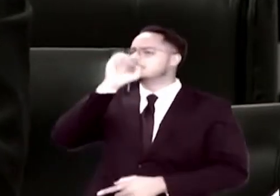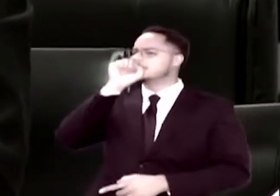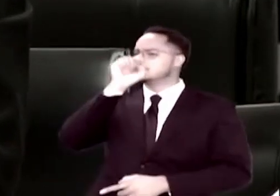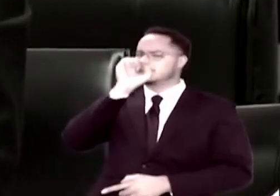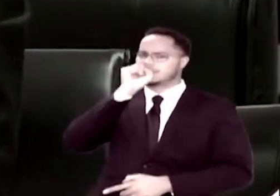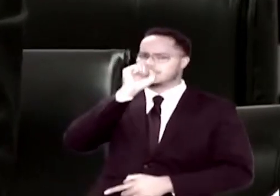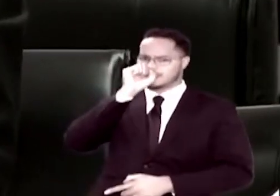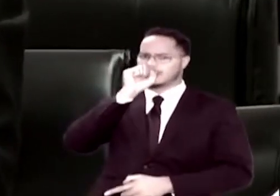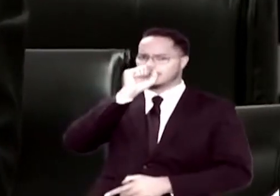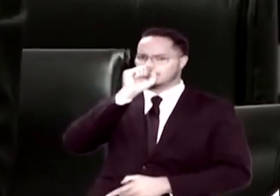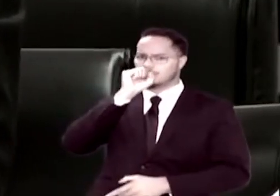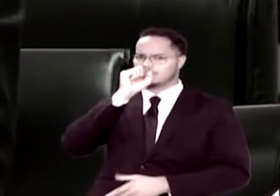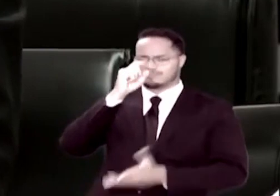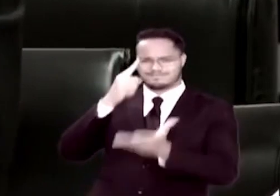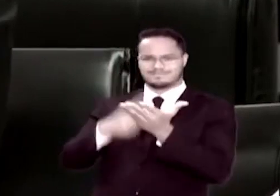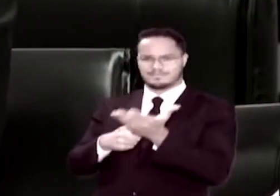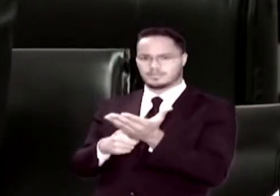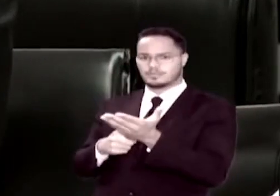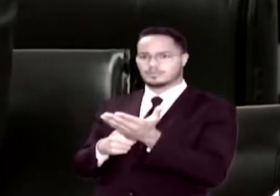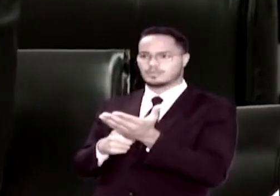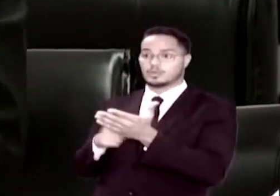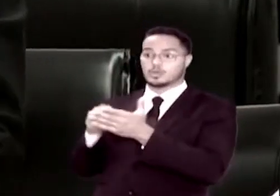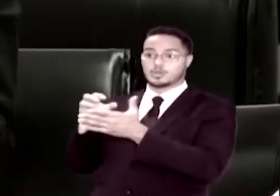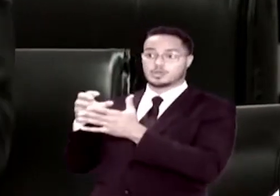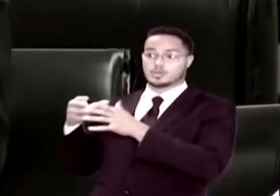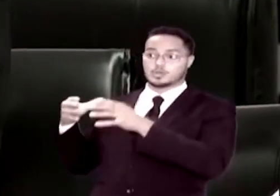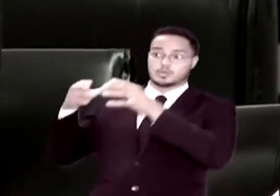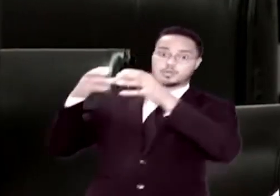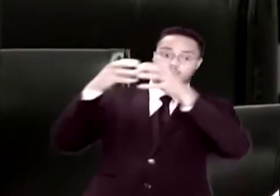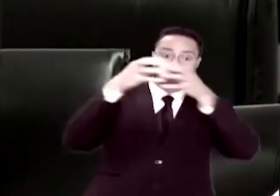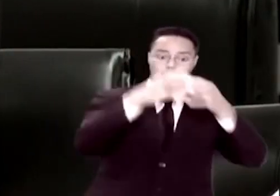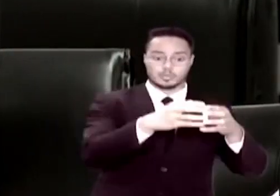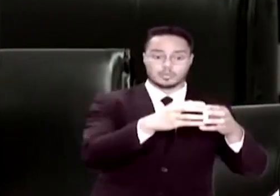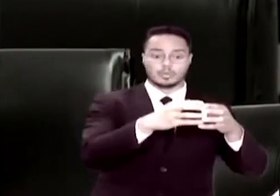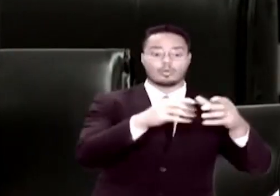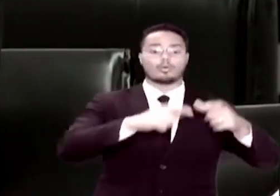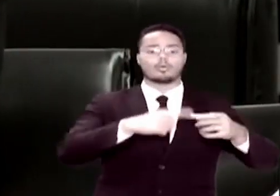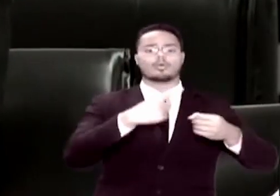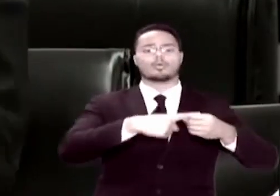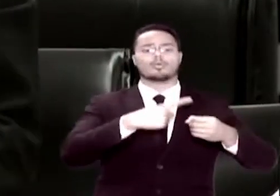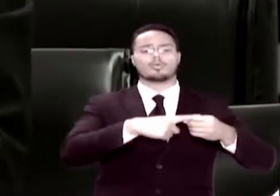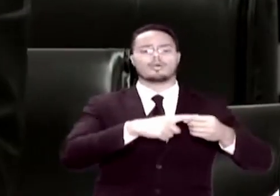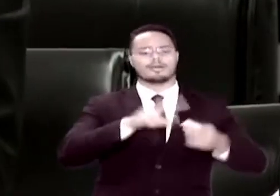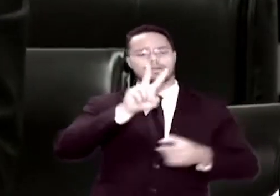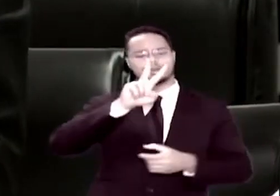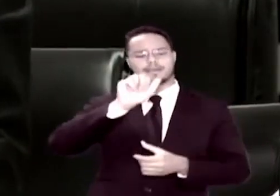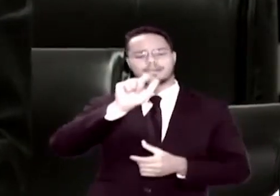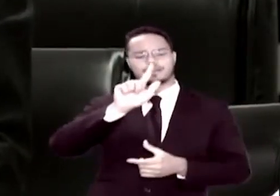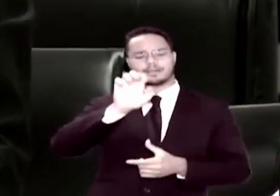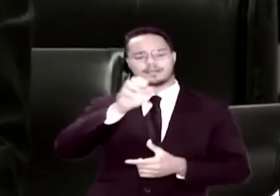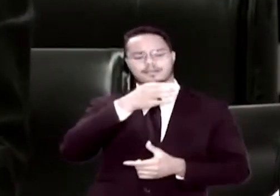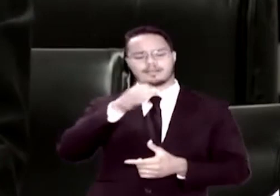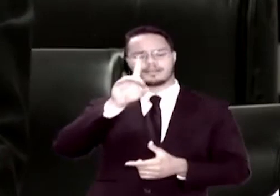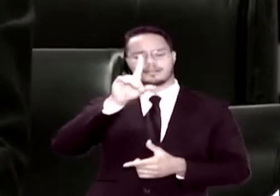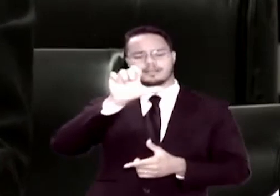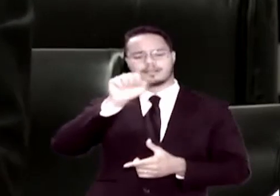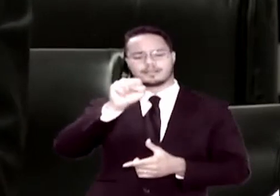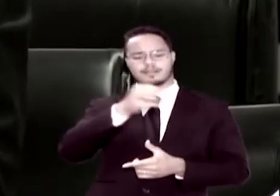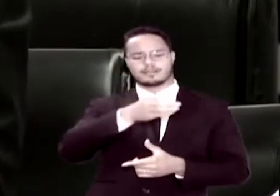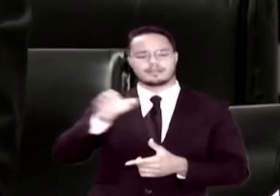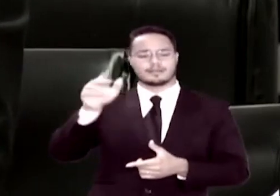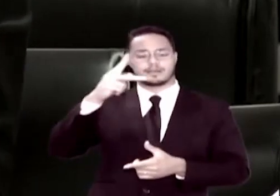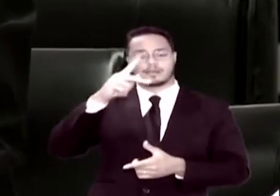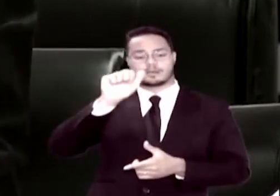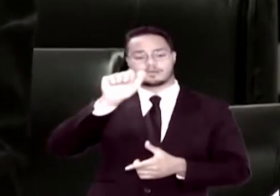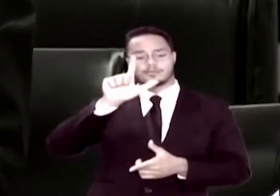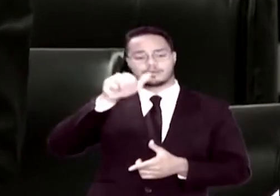com a nossa Câmara Itinerante e a população ali apresentando as suas demandas inclusive várias